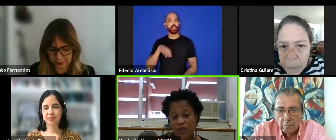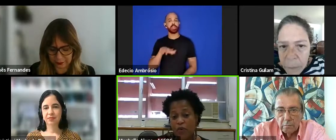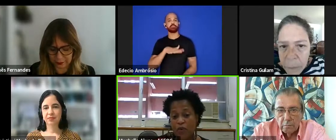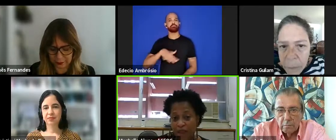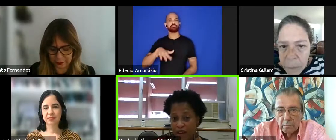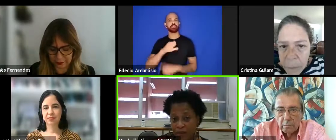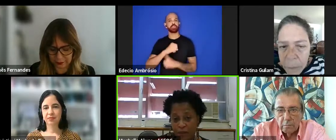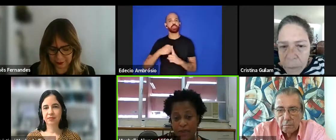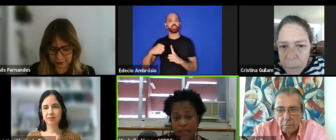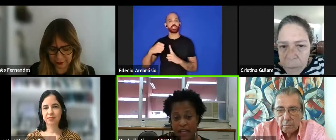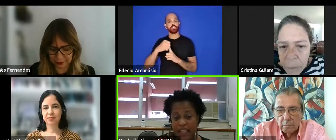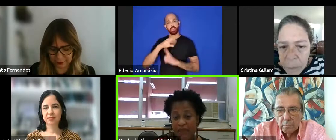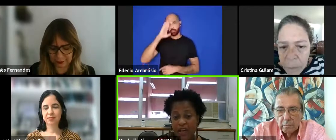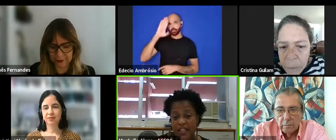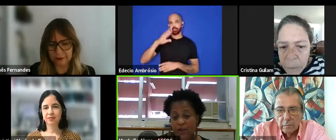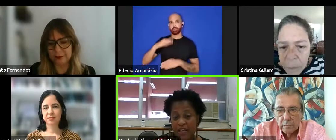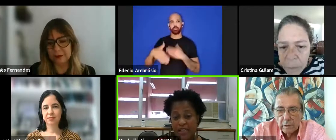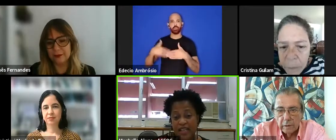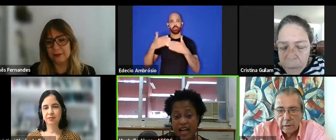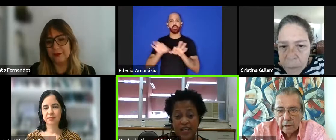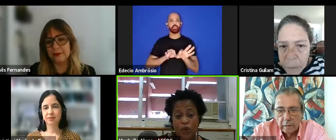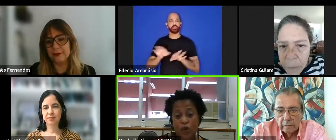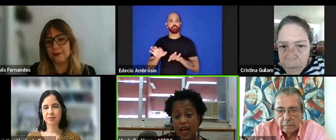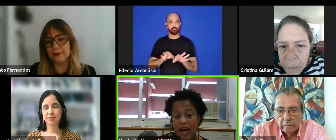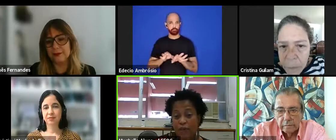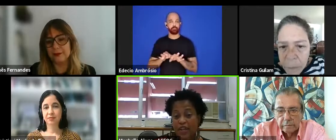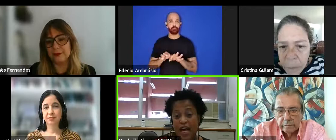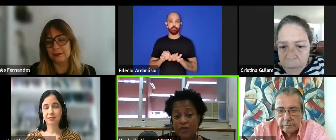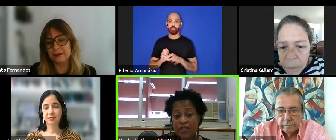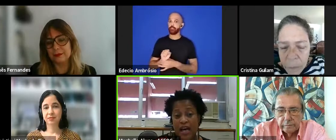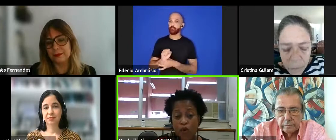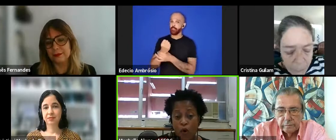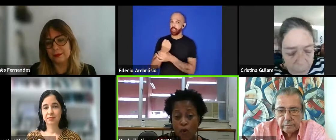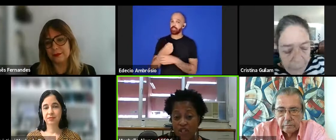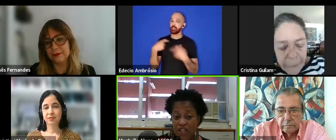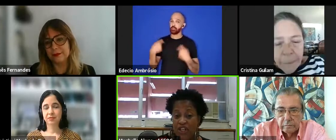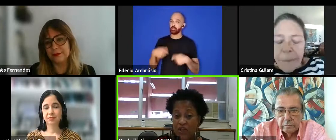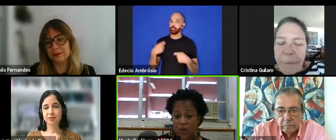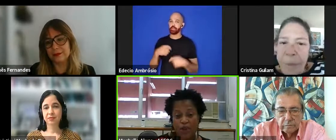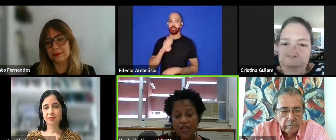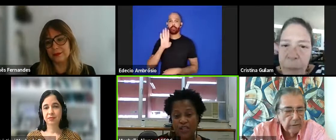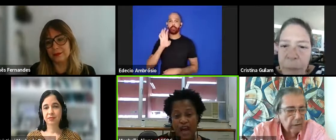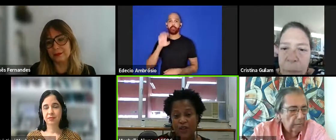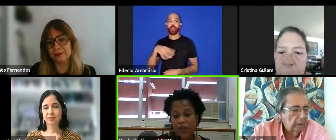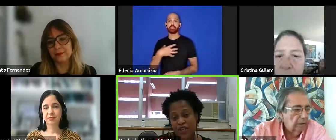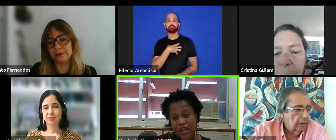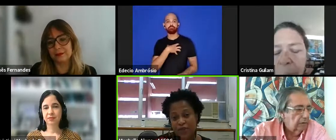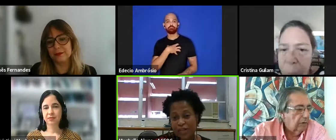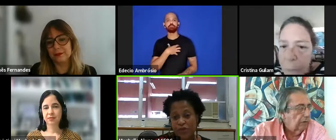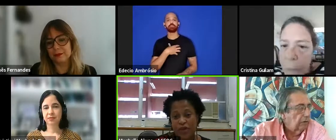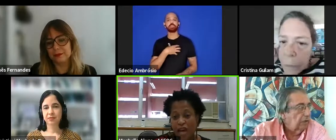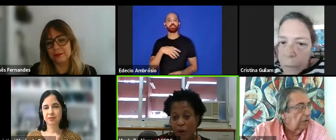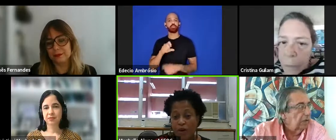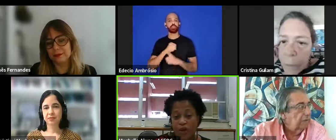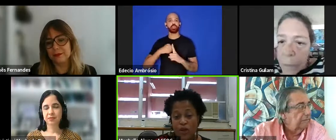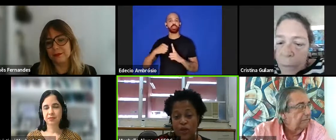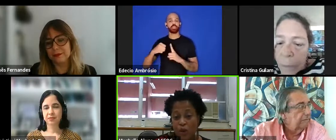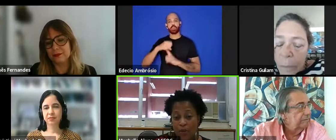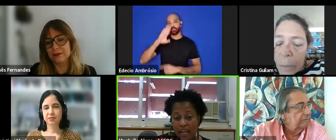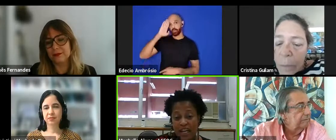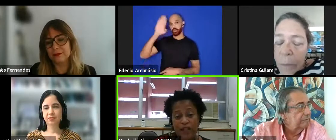projeto de desenvolvimento. Defendemos a necessidade de colocar o bem-estar social como objetivo prioritário de um projeto